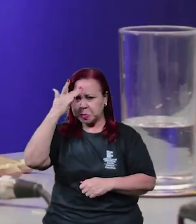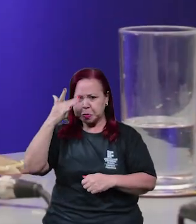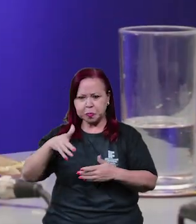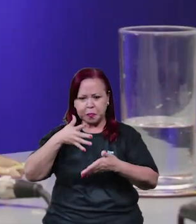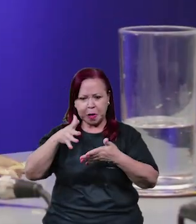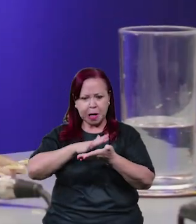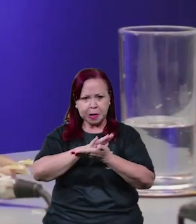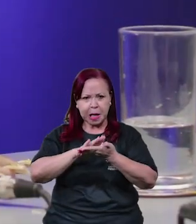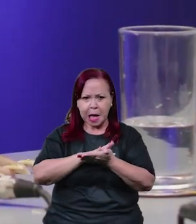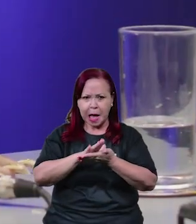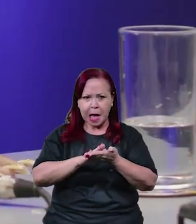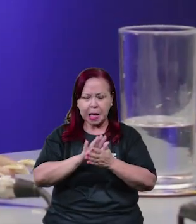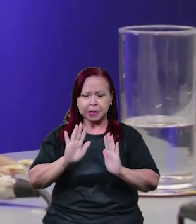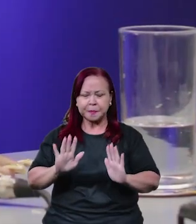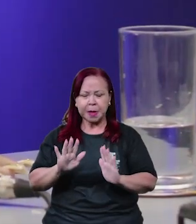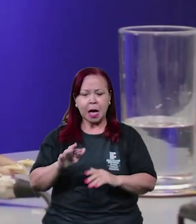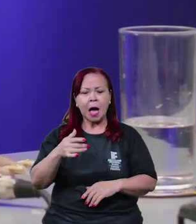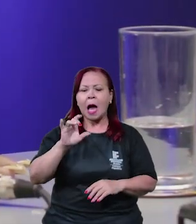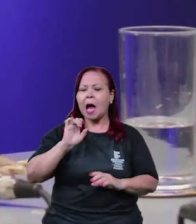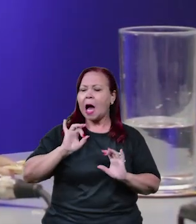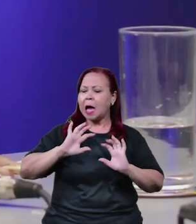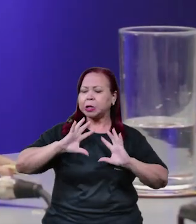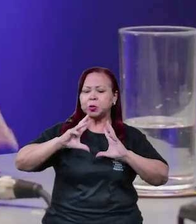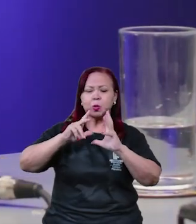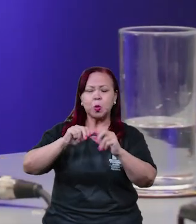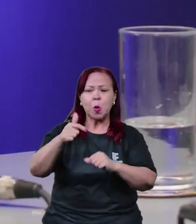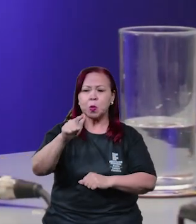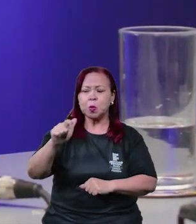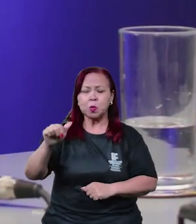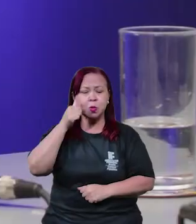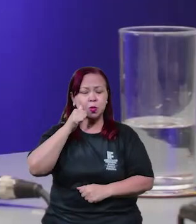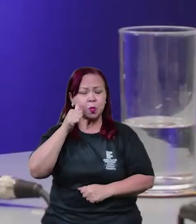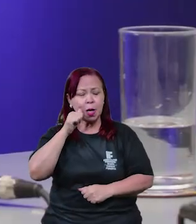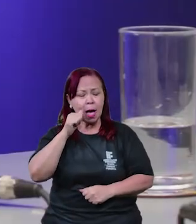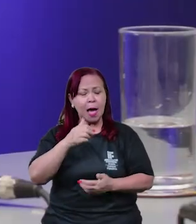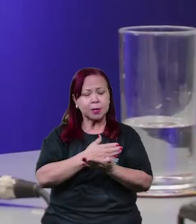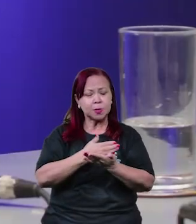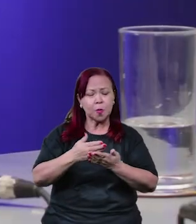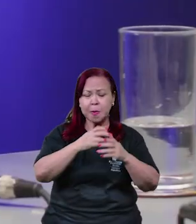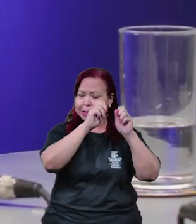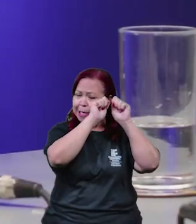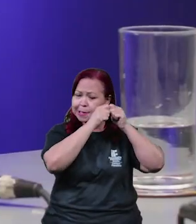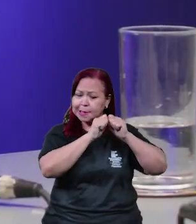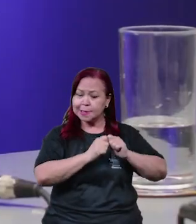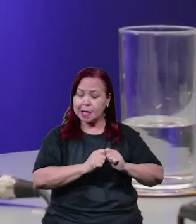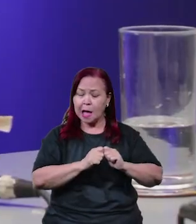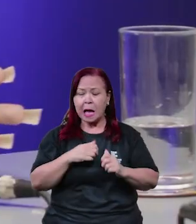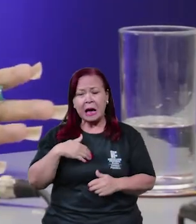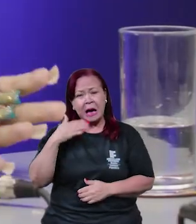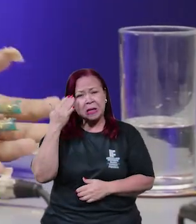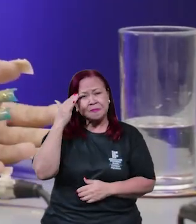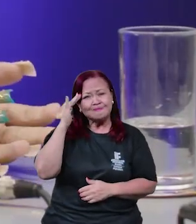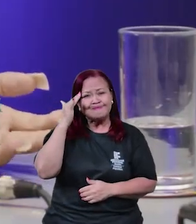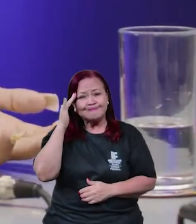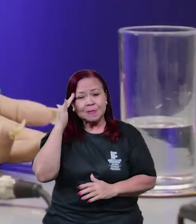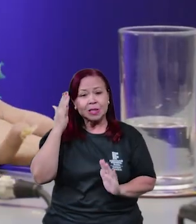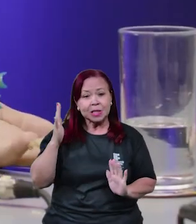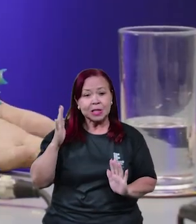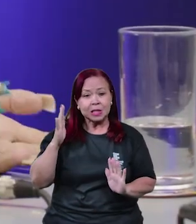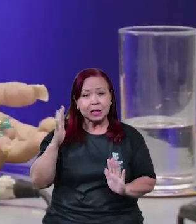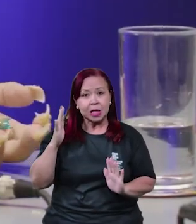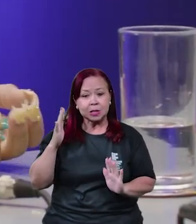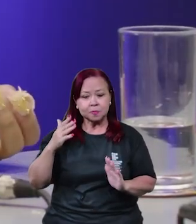a trançar. E aí foi onde eu fui entendendo também como que era essa questão de cabelo dentro desses serviços, né, de,